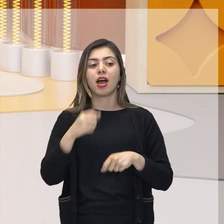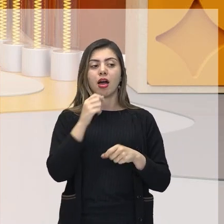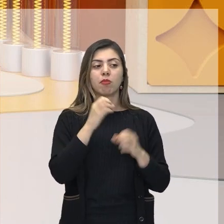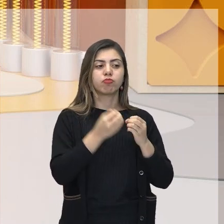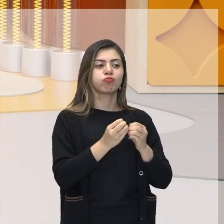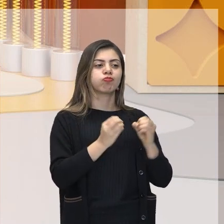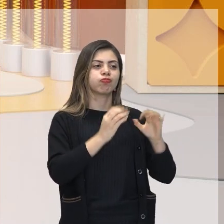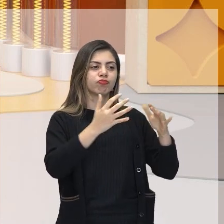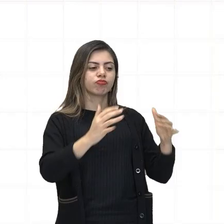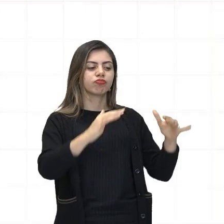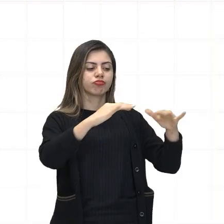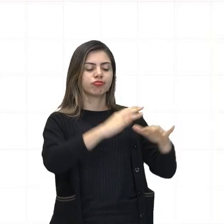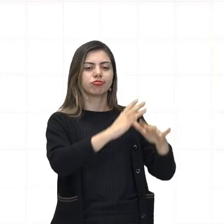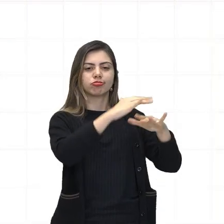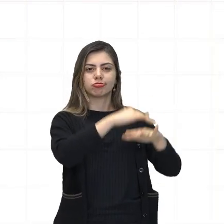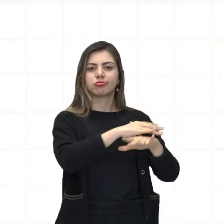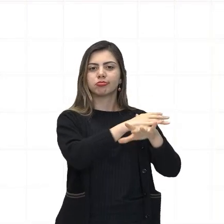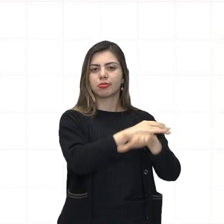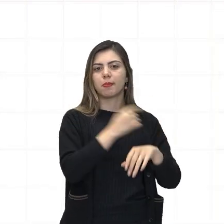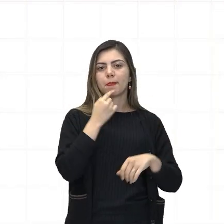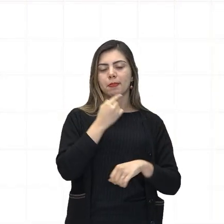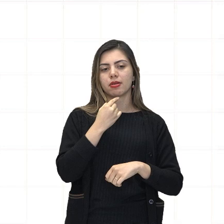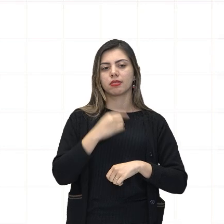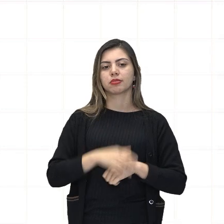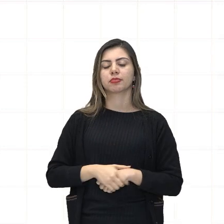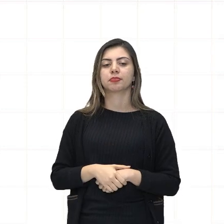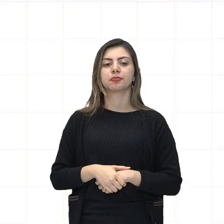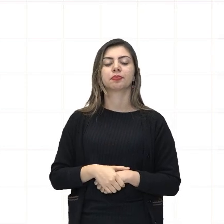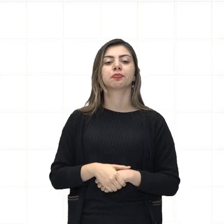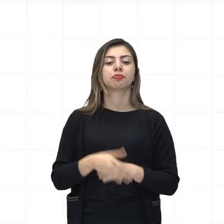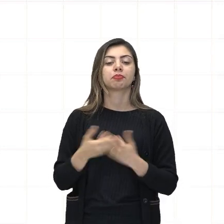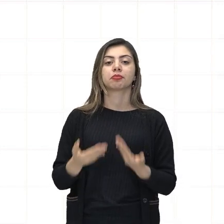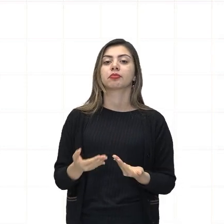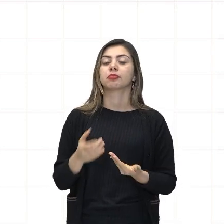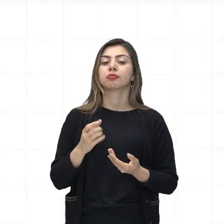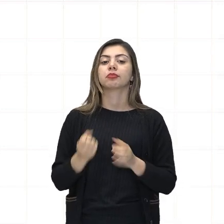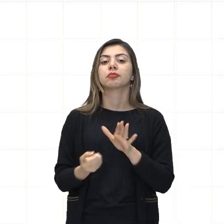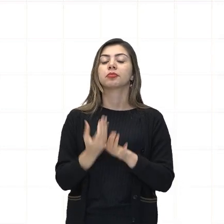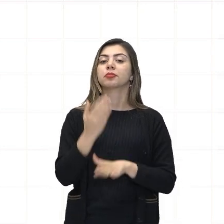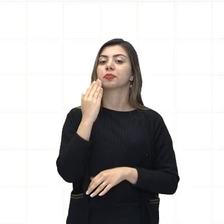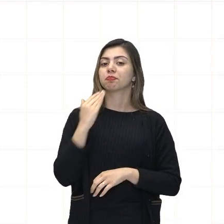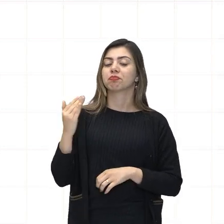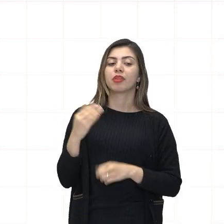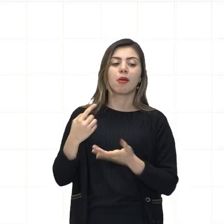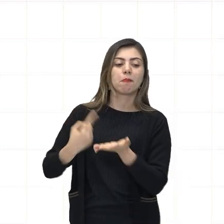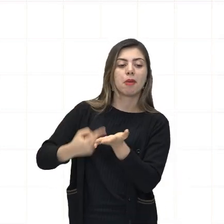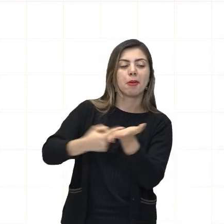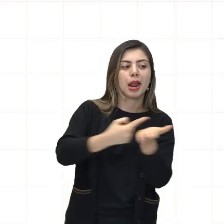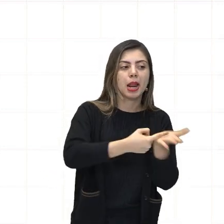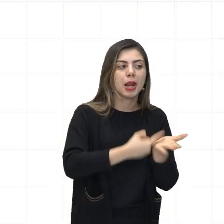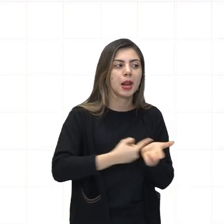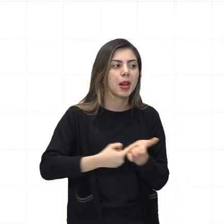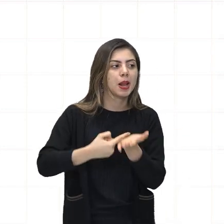mar. Vamos adiante, tá, gente? Vamos lá. Surge então uma aliança